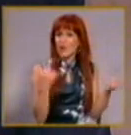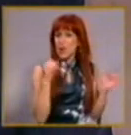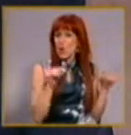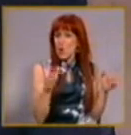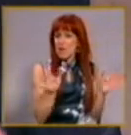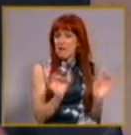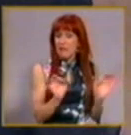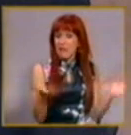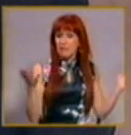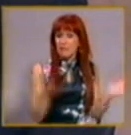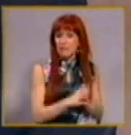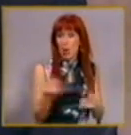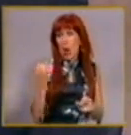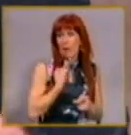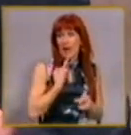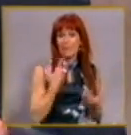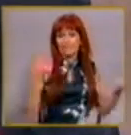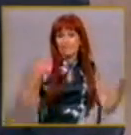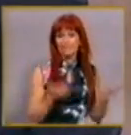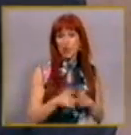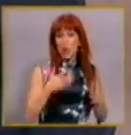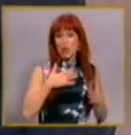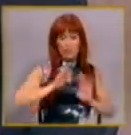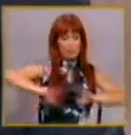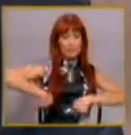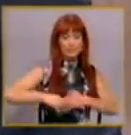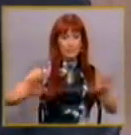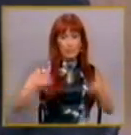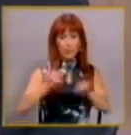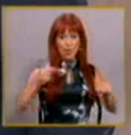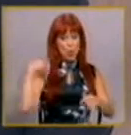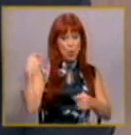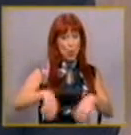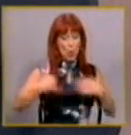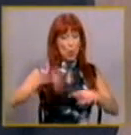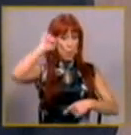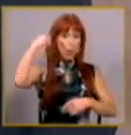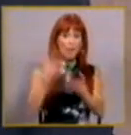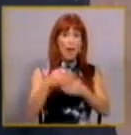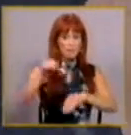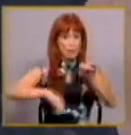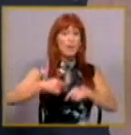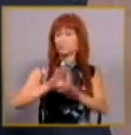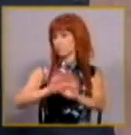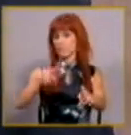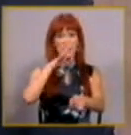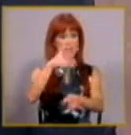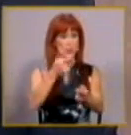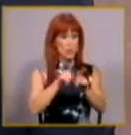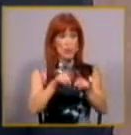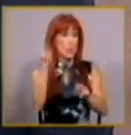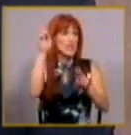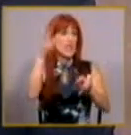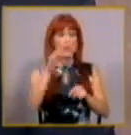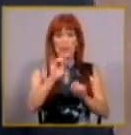concordamos nada com isto, foi obrigados e, portanto, nós não queremos saber disso para nada porque isto tem custos eleitorais, isto é a formalização deste desejo do Partido